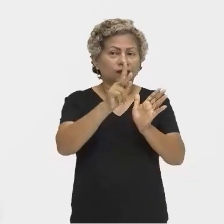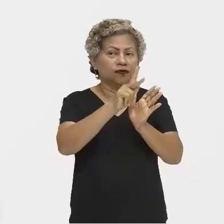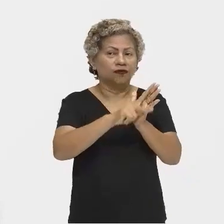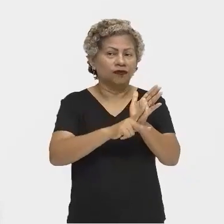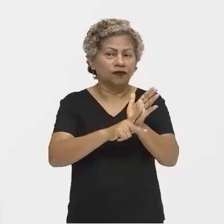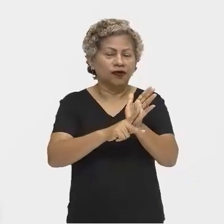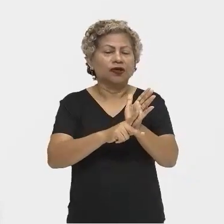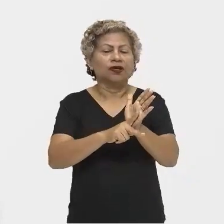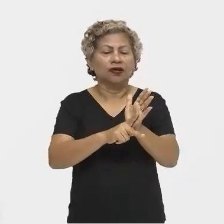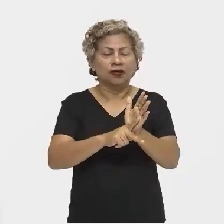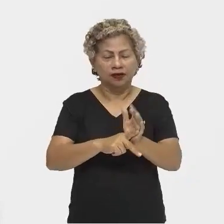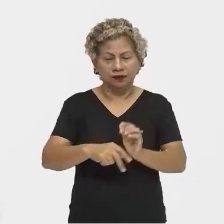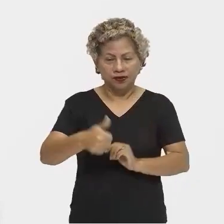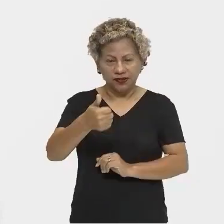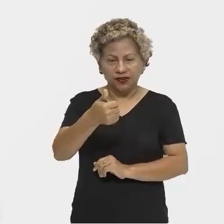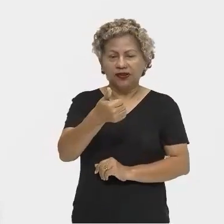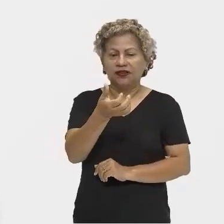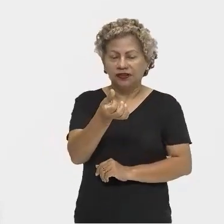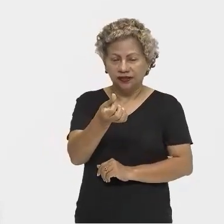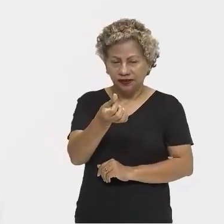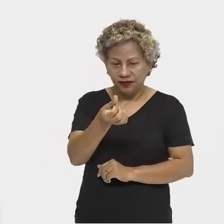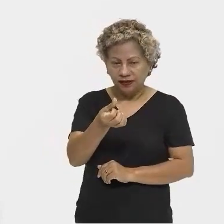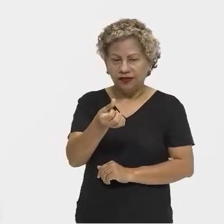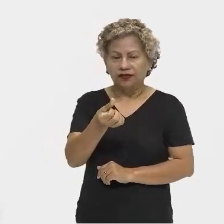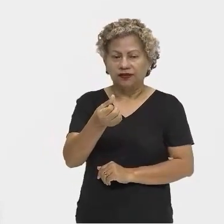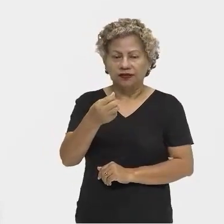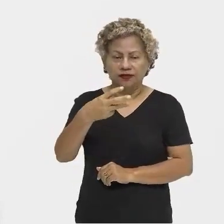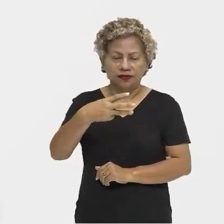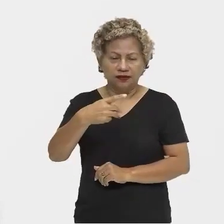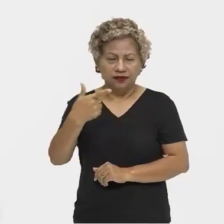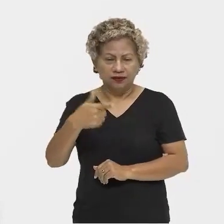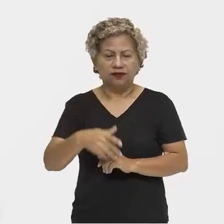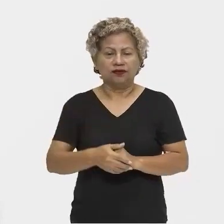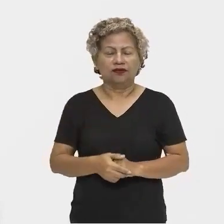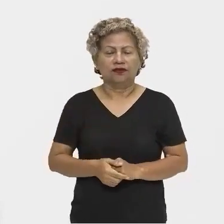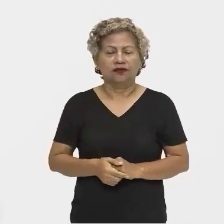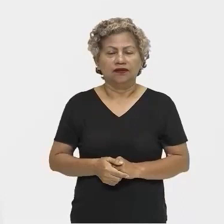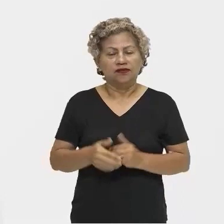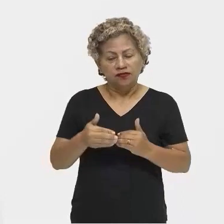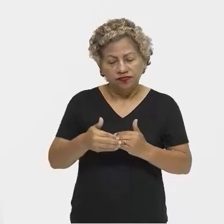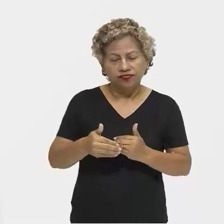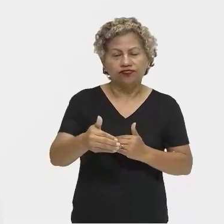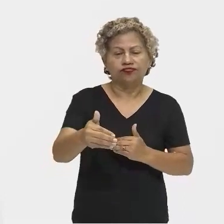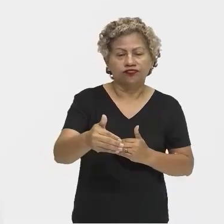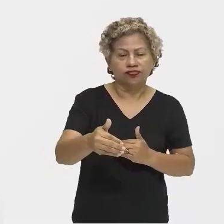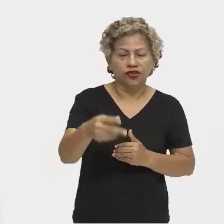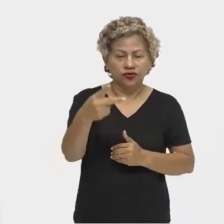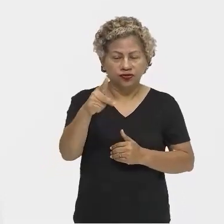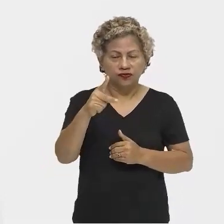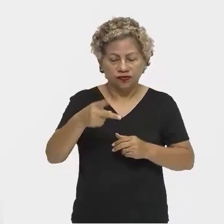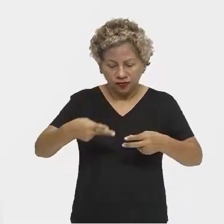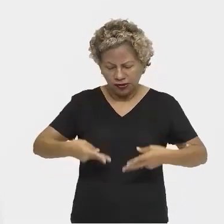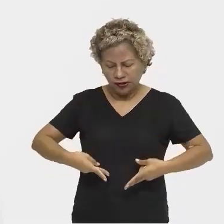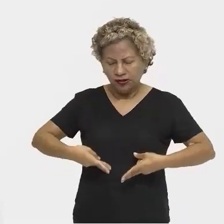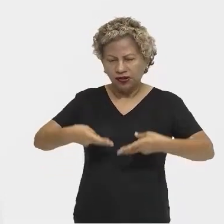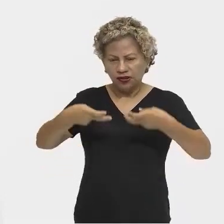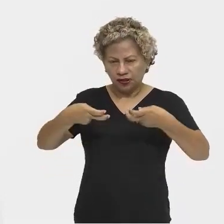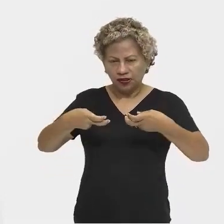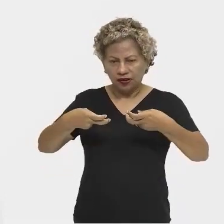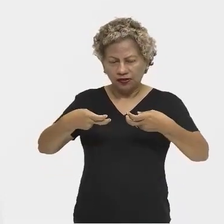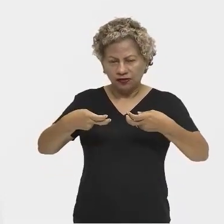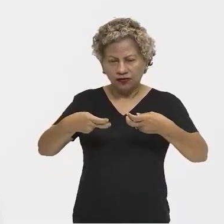estão ajudando você a chegar aonde você quer. Não é verdade? Então, quando você se autoconhece, quando